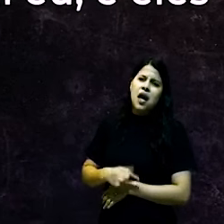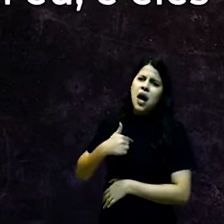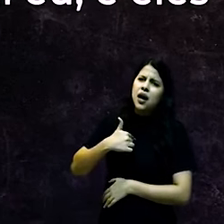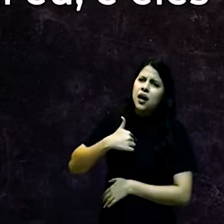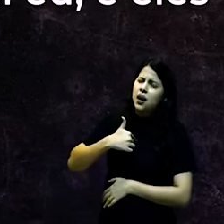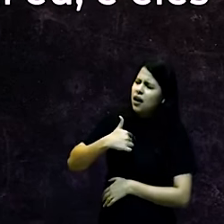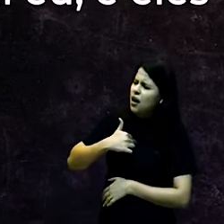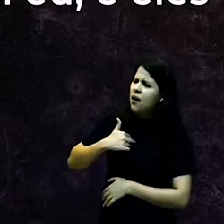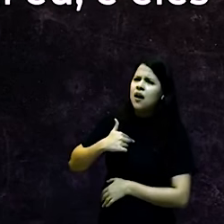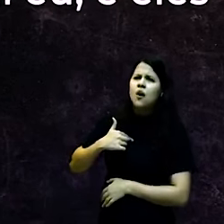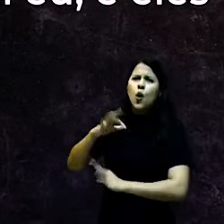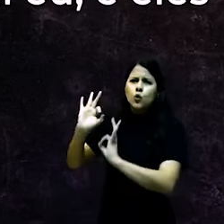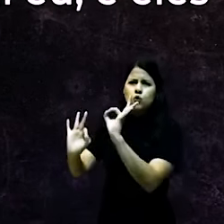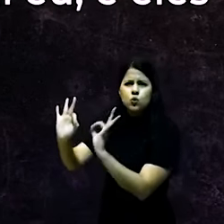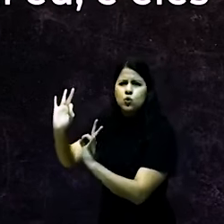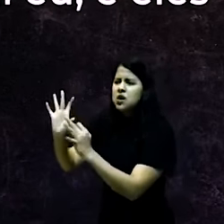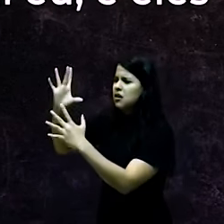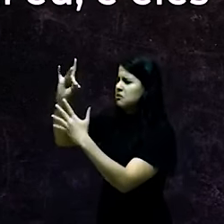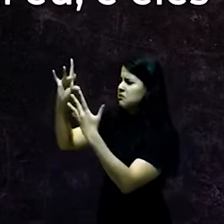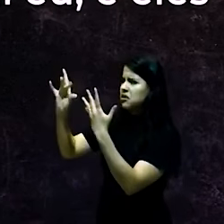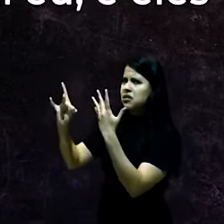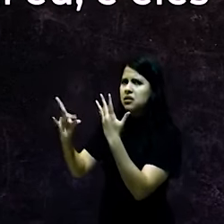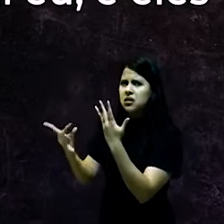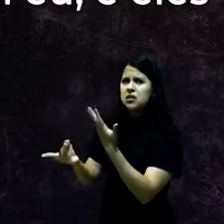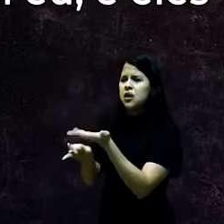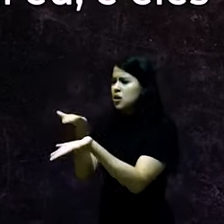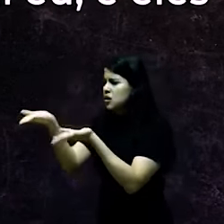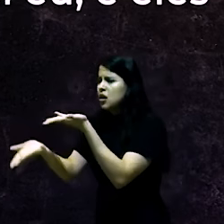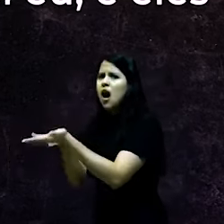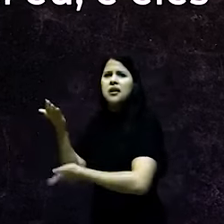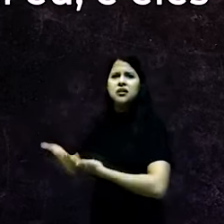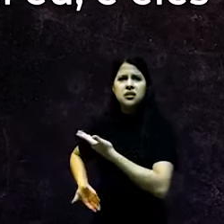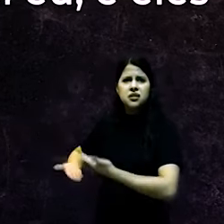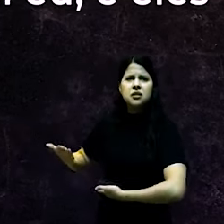Tenho sido muito zeloso pelo Senhor. Tenho feito tudo certinho, Deus.